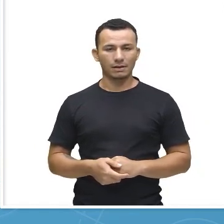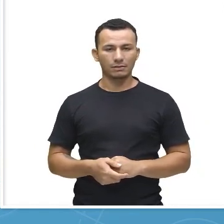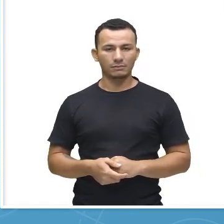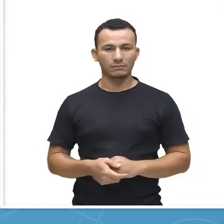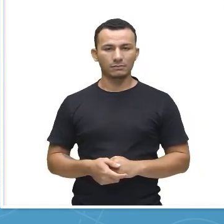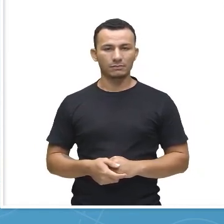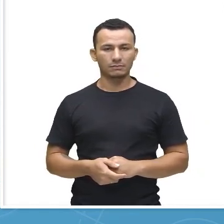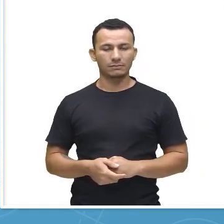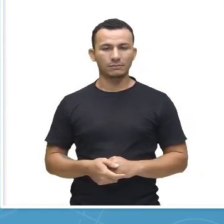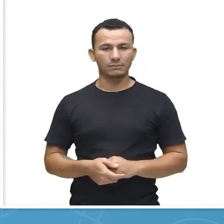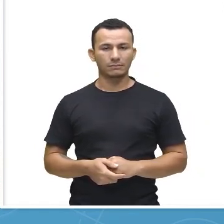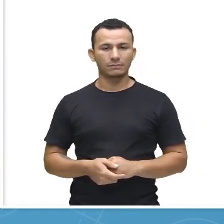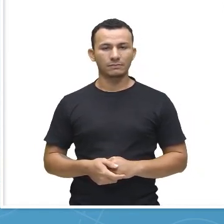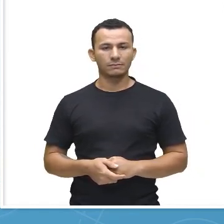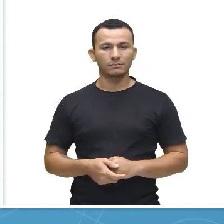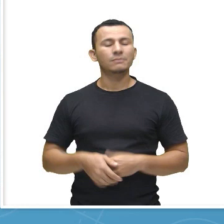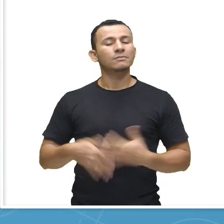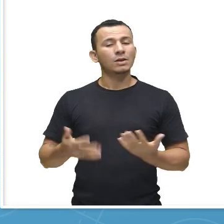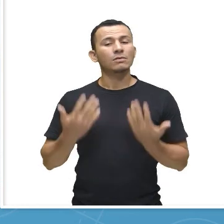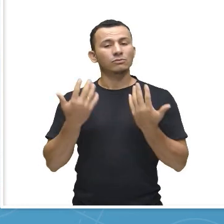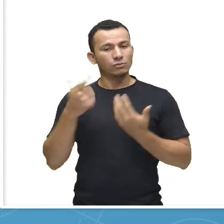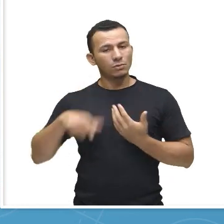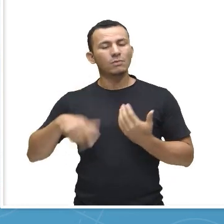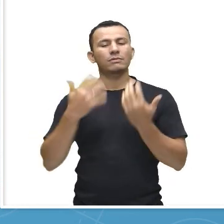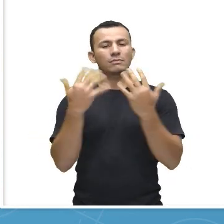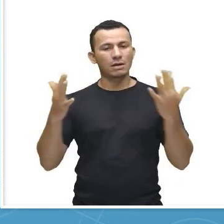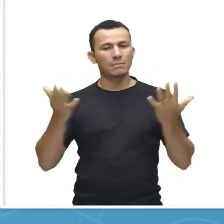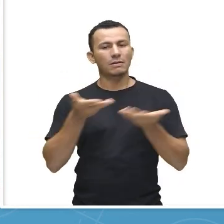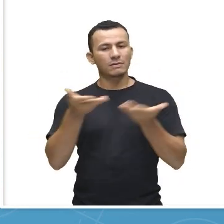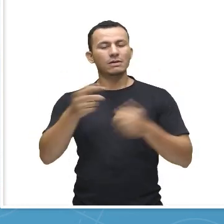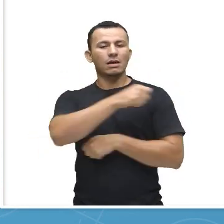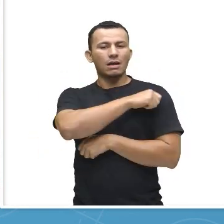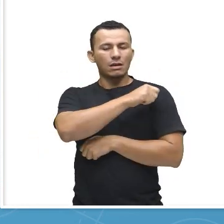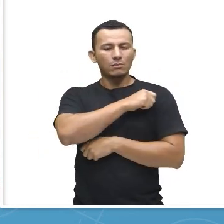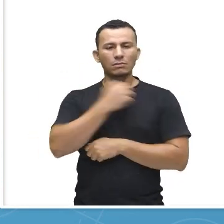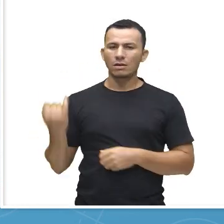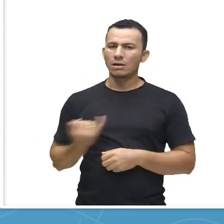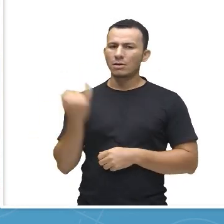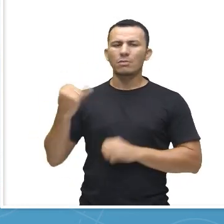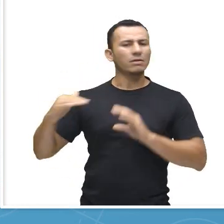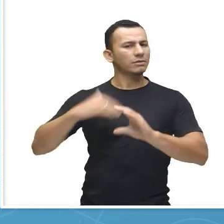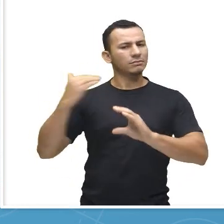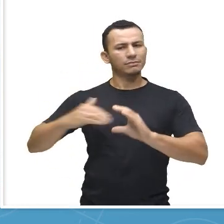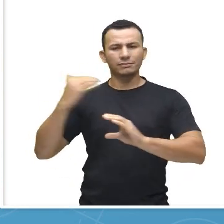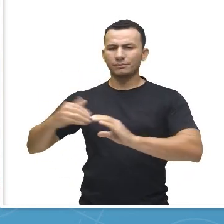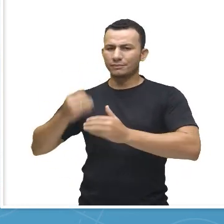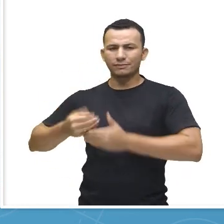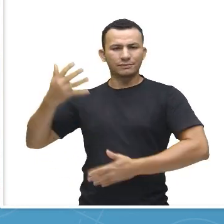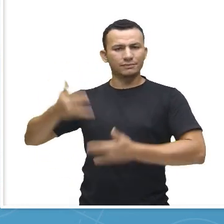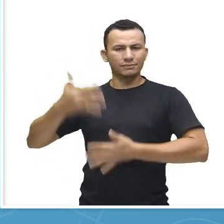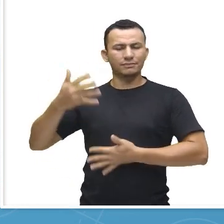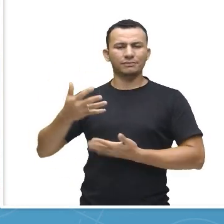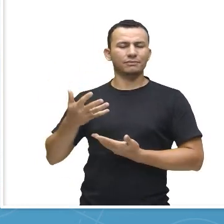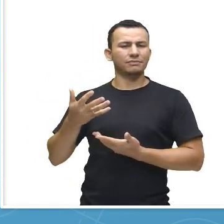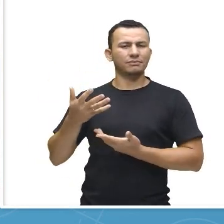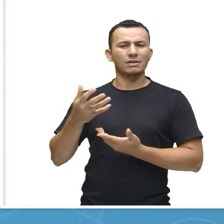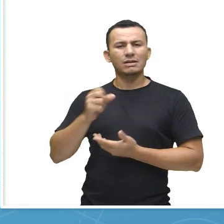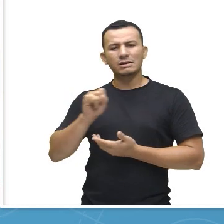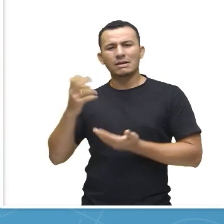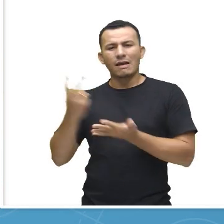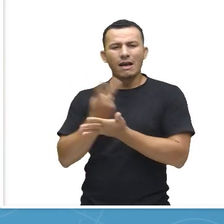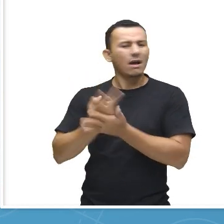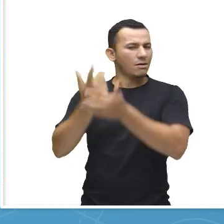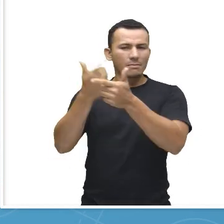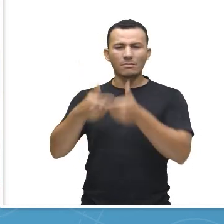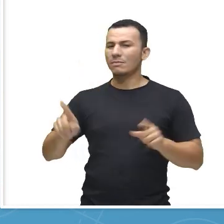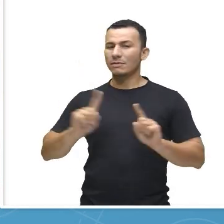então, novamente, parabéns a todos, tá? Isso é importante vocês participarem, não importa se você vai errar a